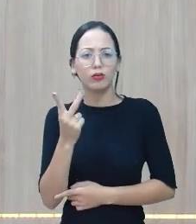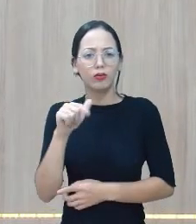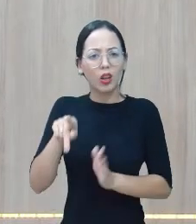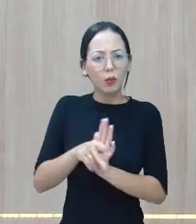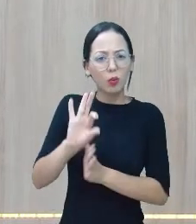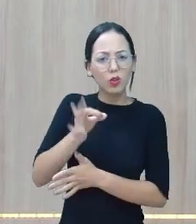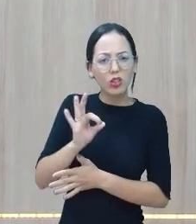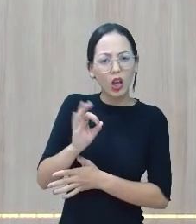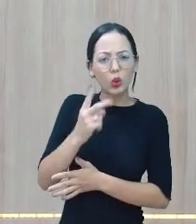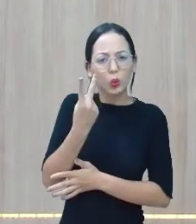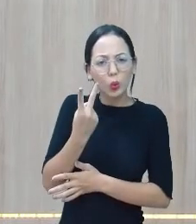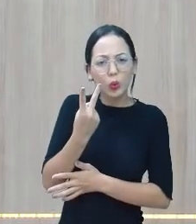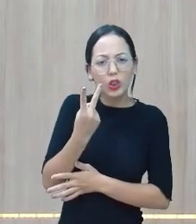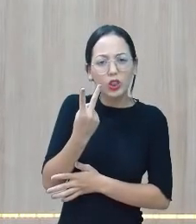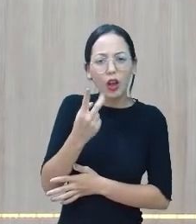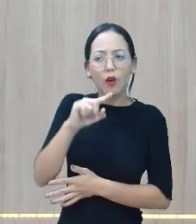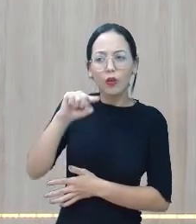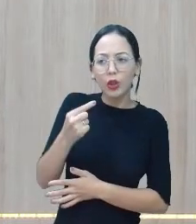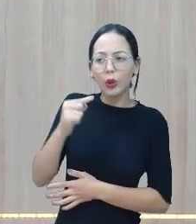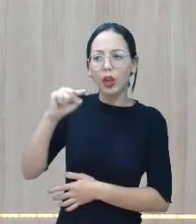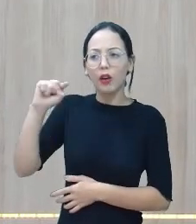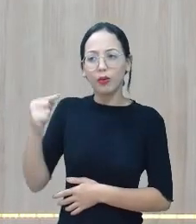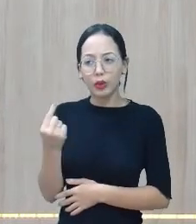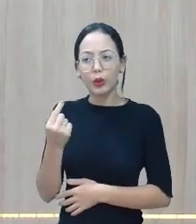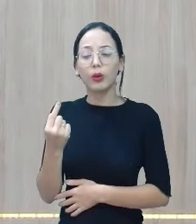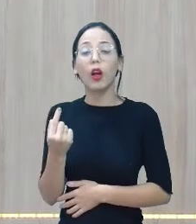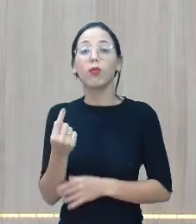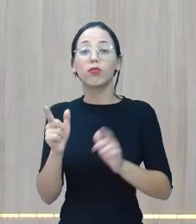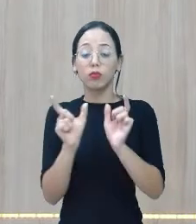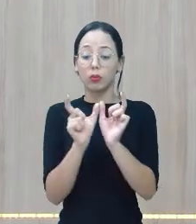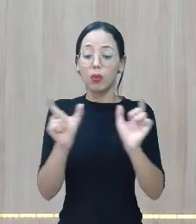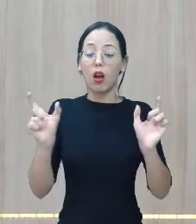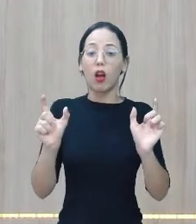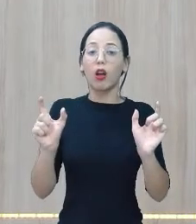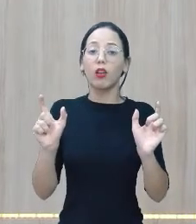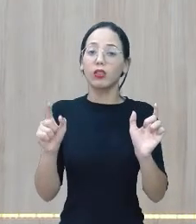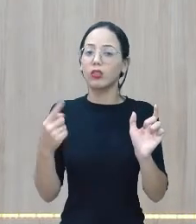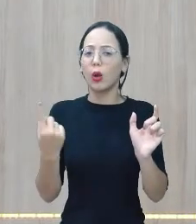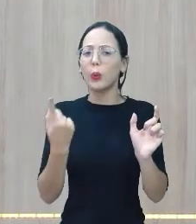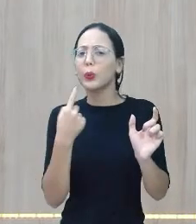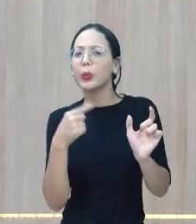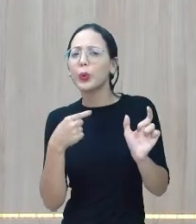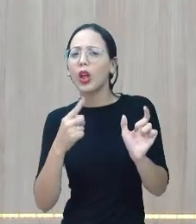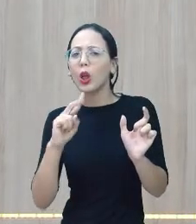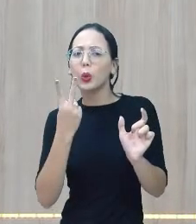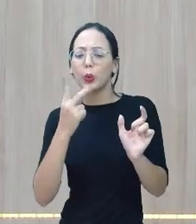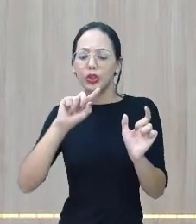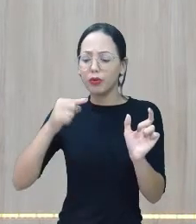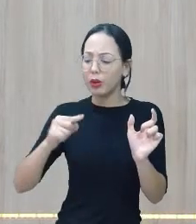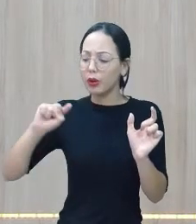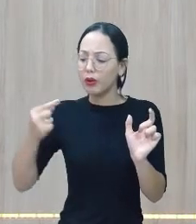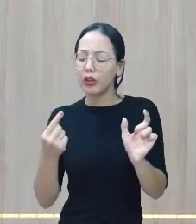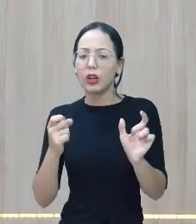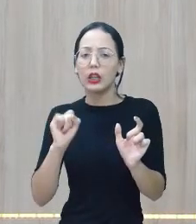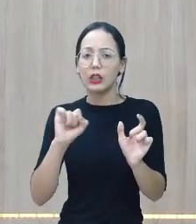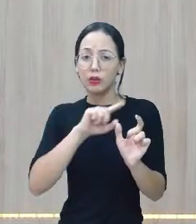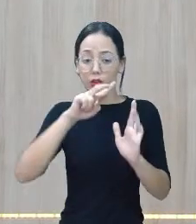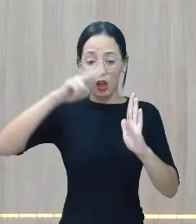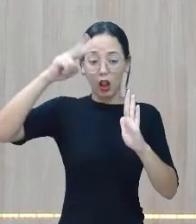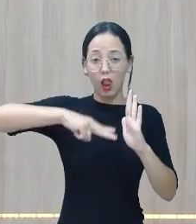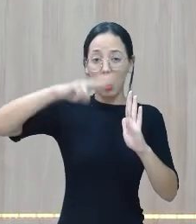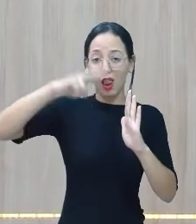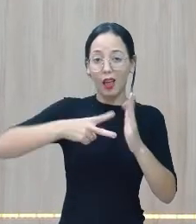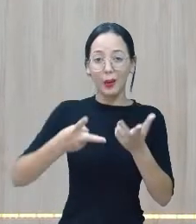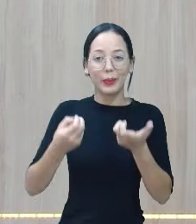está certo, duas vírgulas, nesse período composto aqui. Por que tem? Se você apenas lê, você